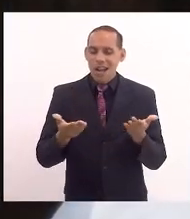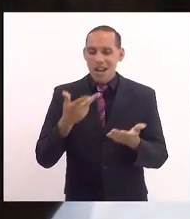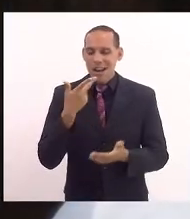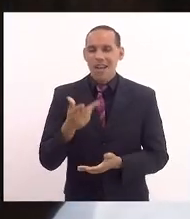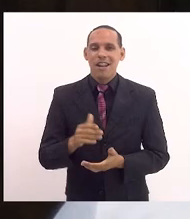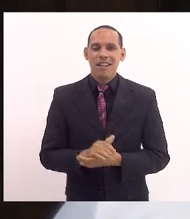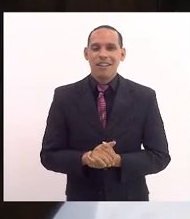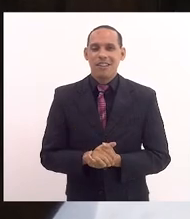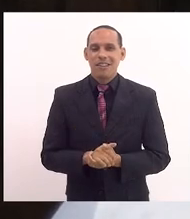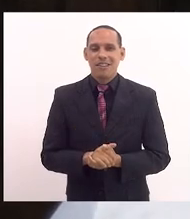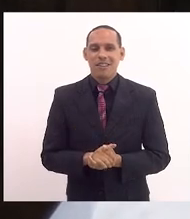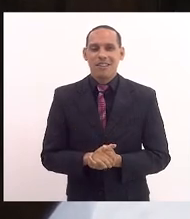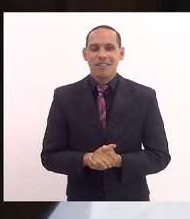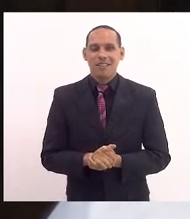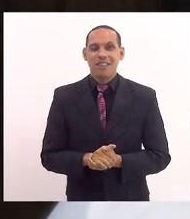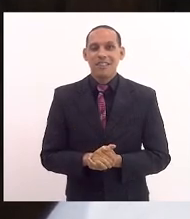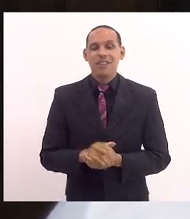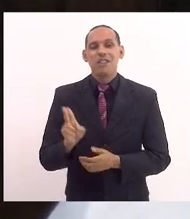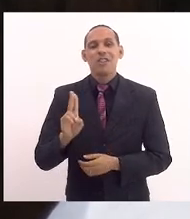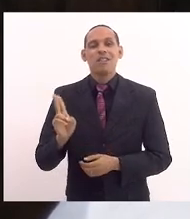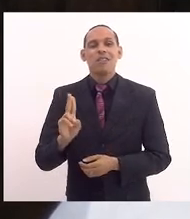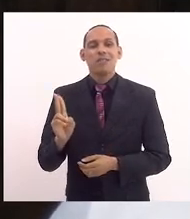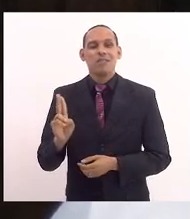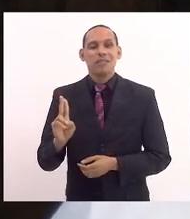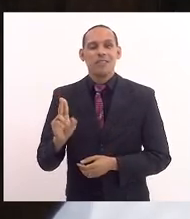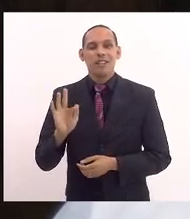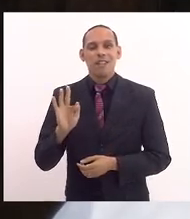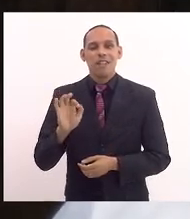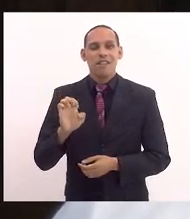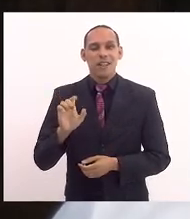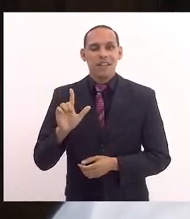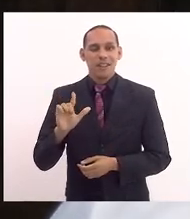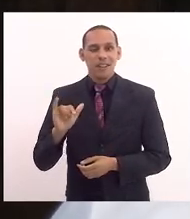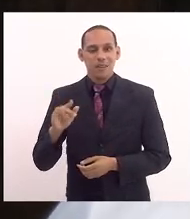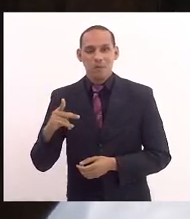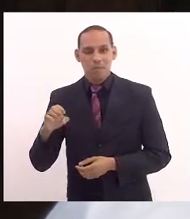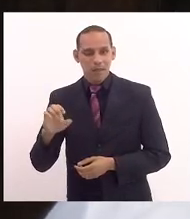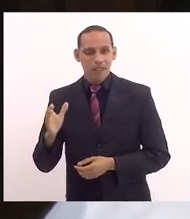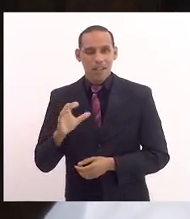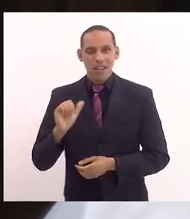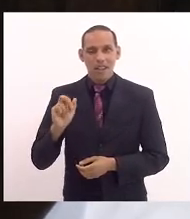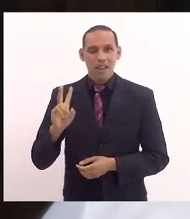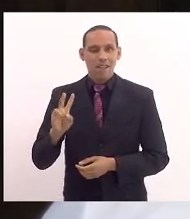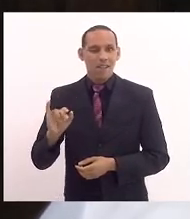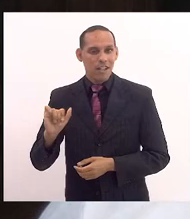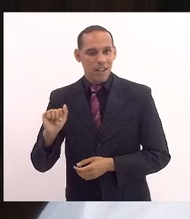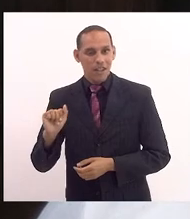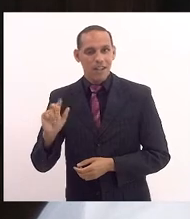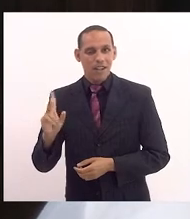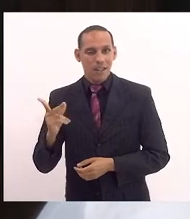agora, que se chama Felipe Carvalho. Irmão,